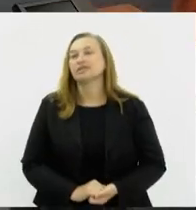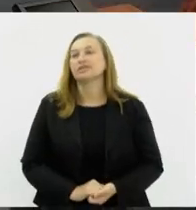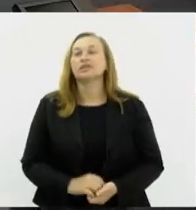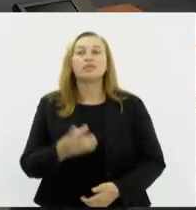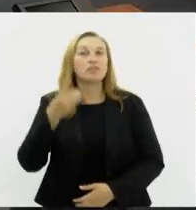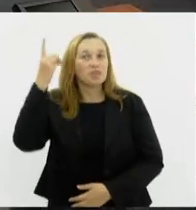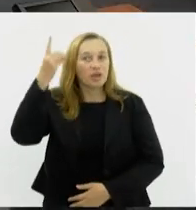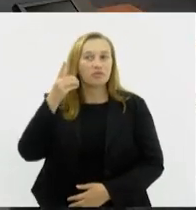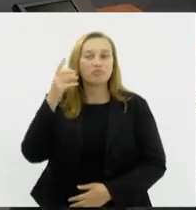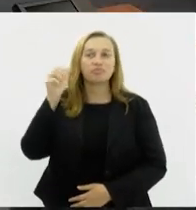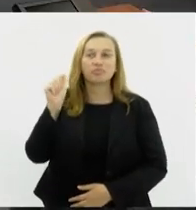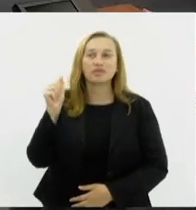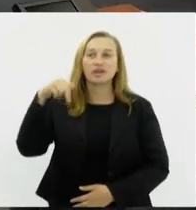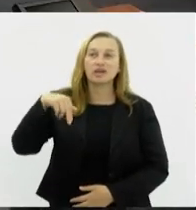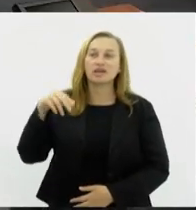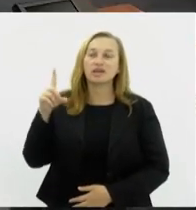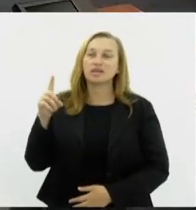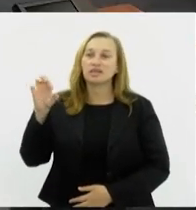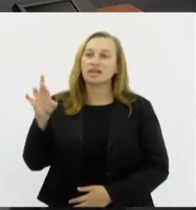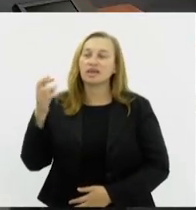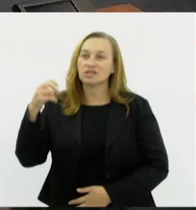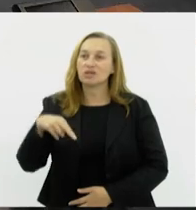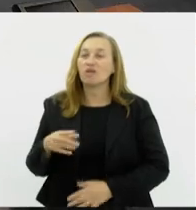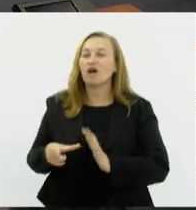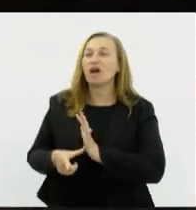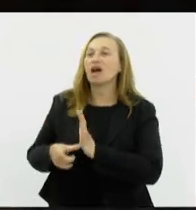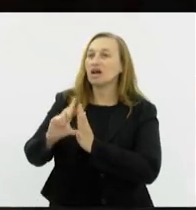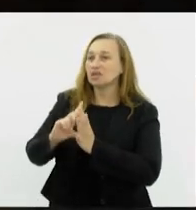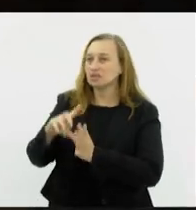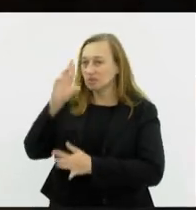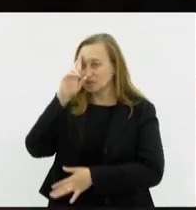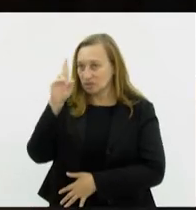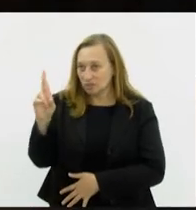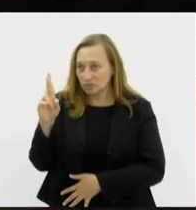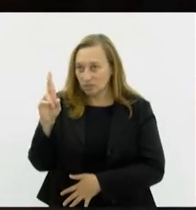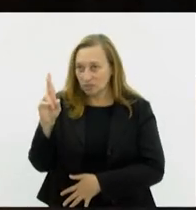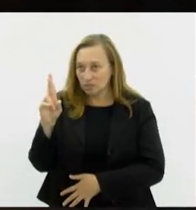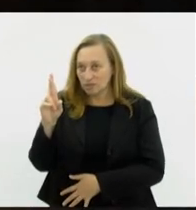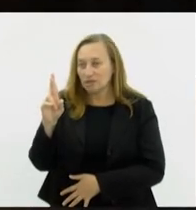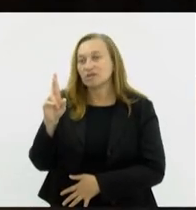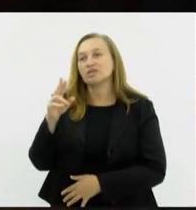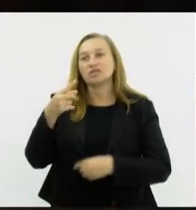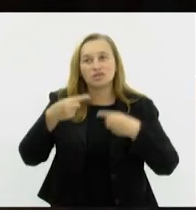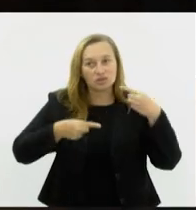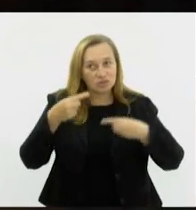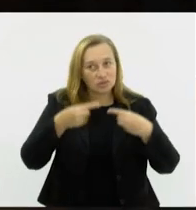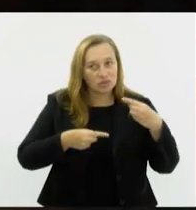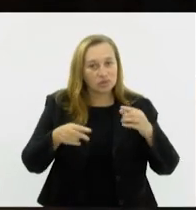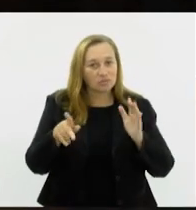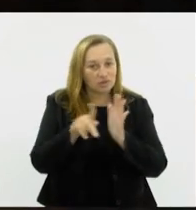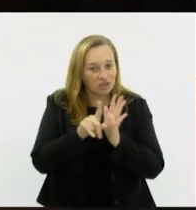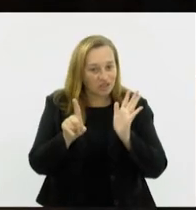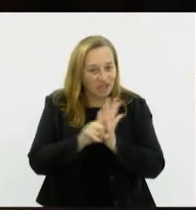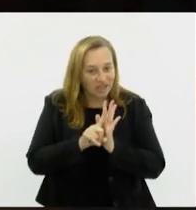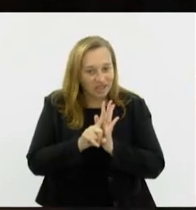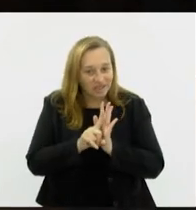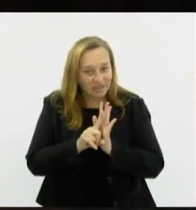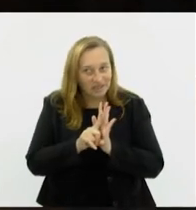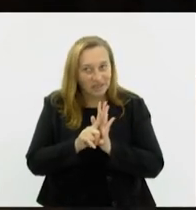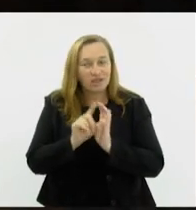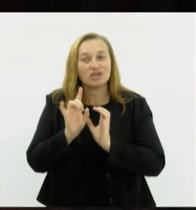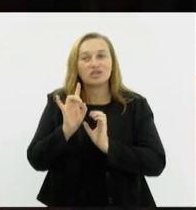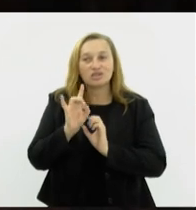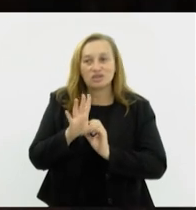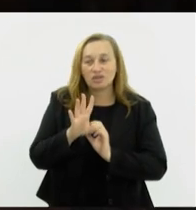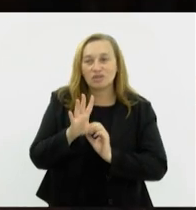Deputado Anderson, me permita, claro. Antes do senhor fazer, antes de discutir o projeto de lei, eu queria só